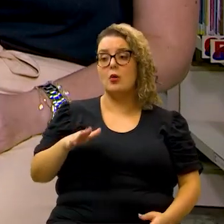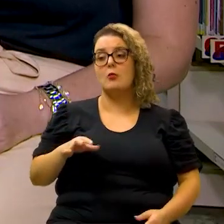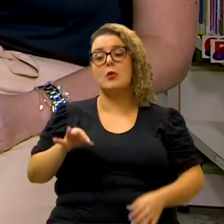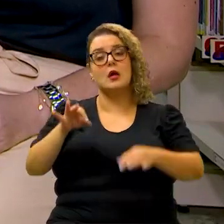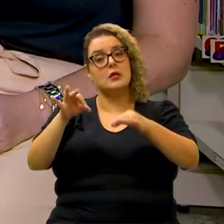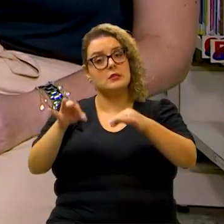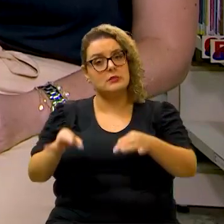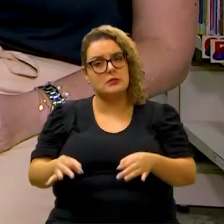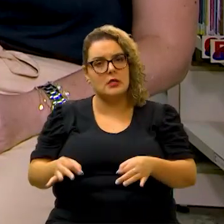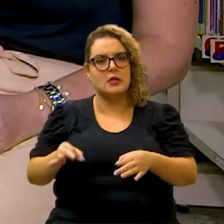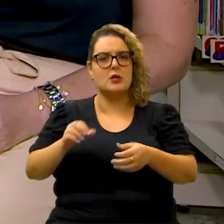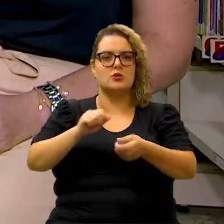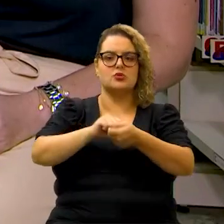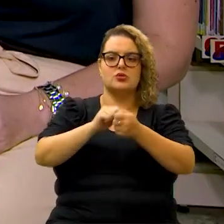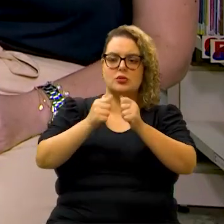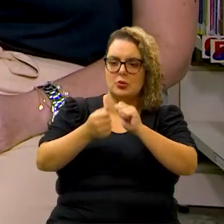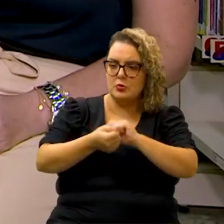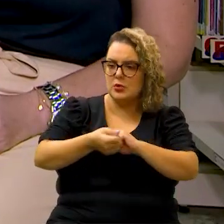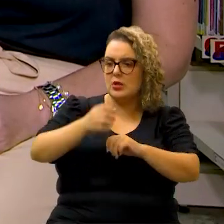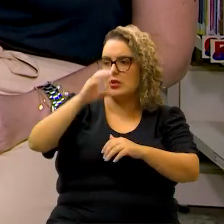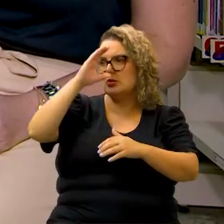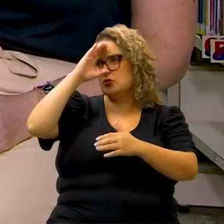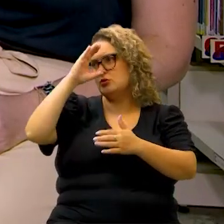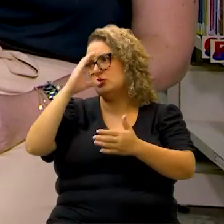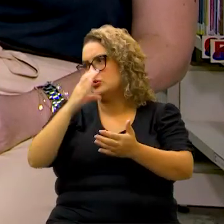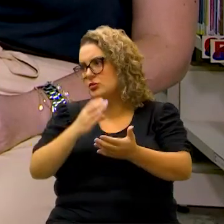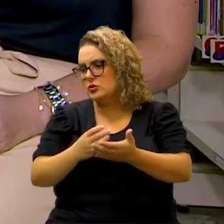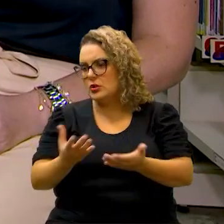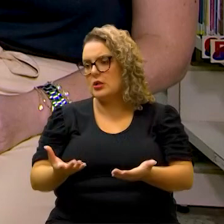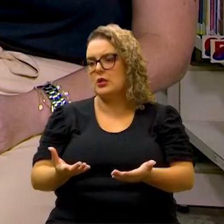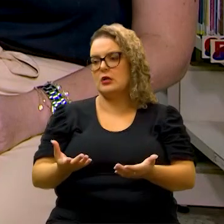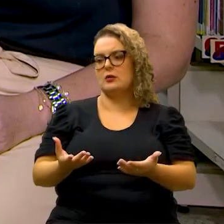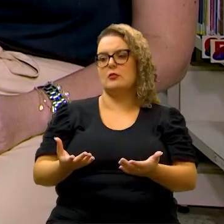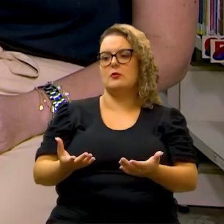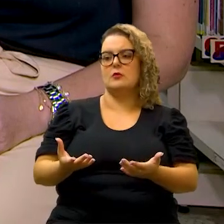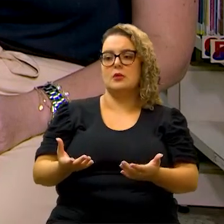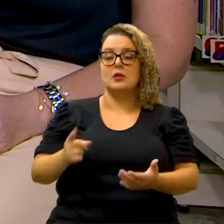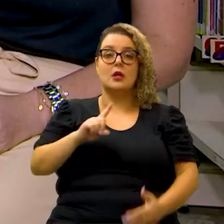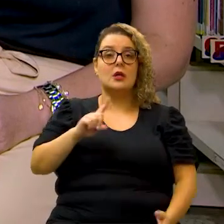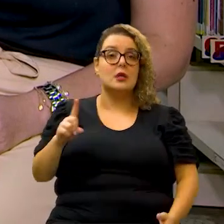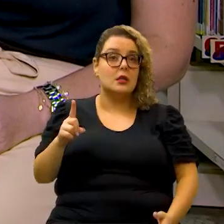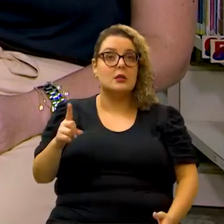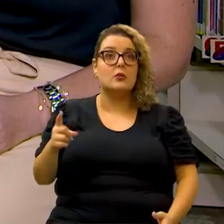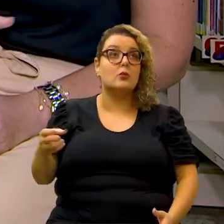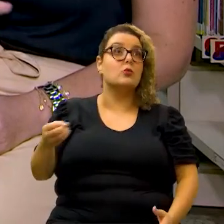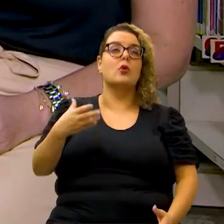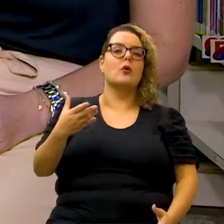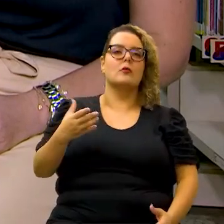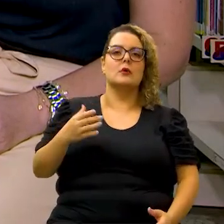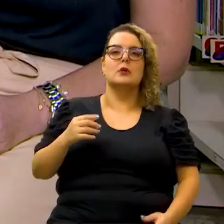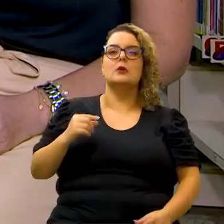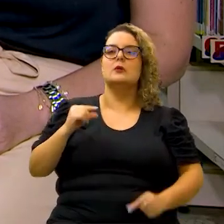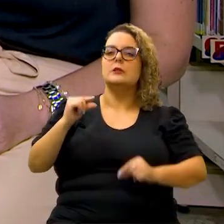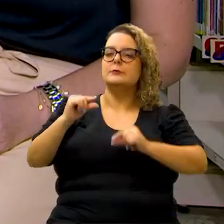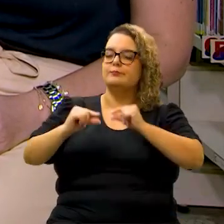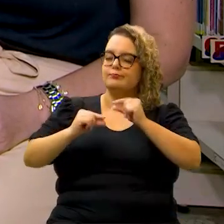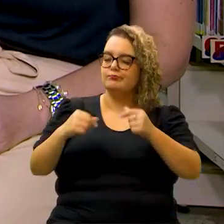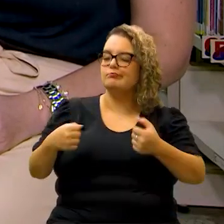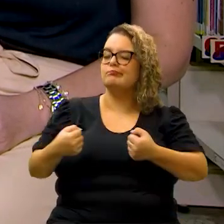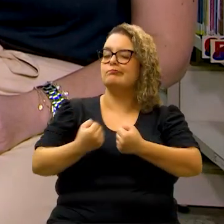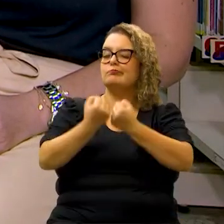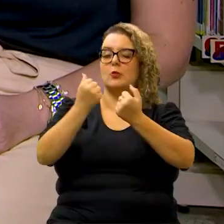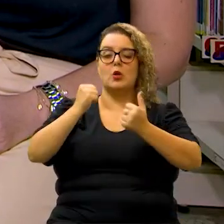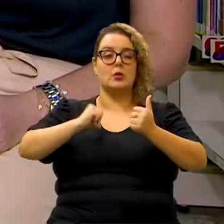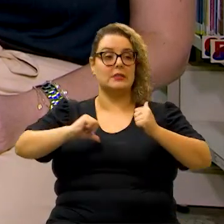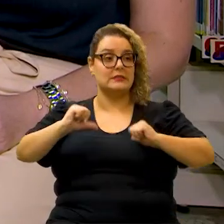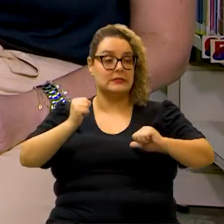ambiente mais propício de confiança, de deixar de ser tão novo. Então, isso gera um pouco de